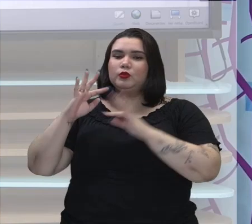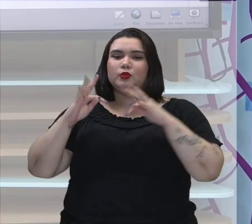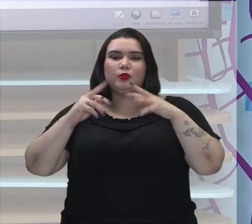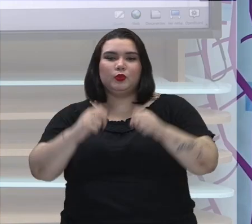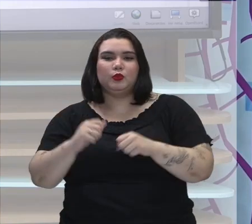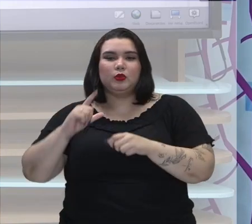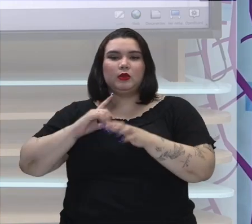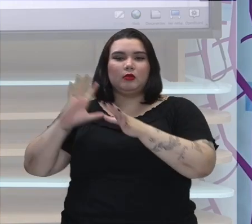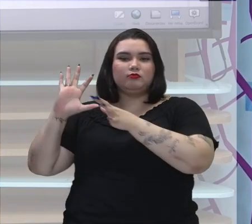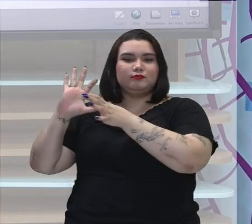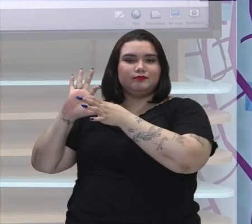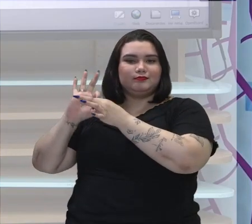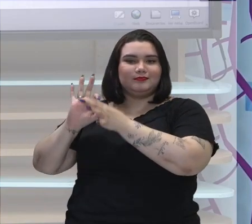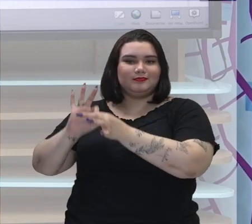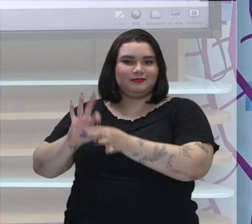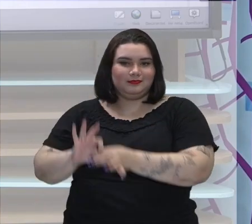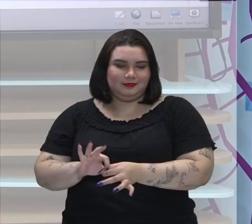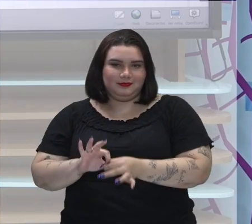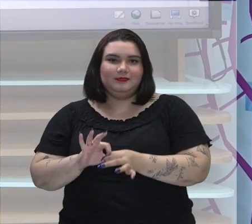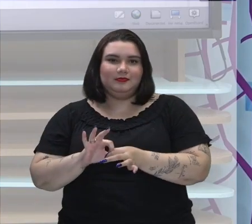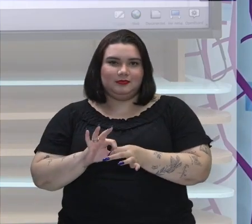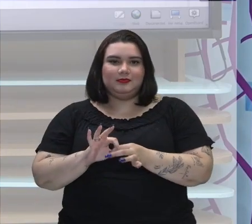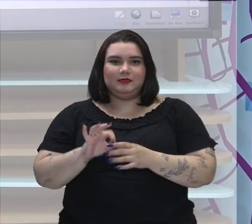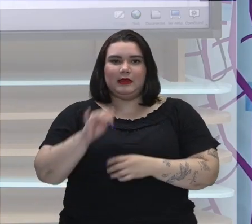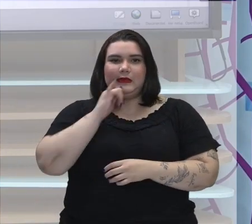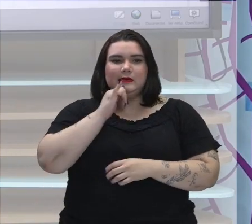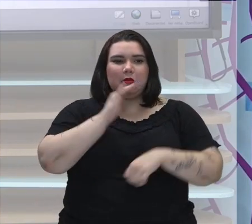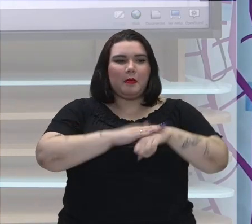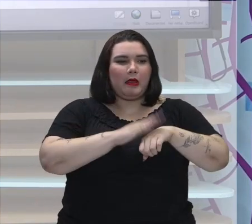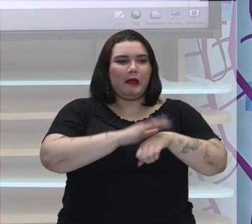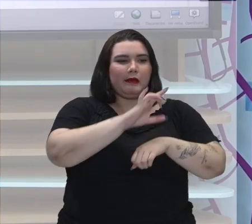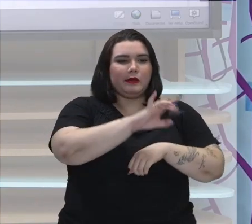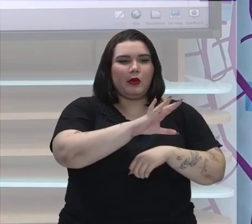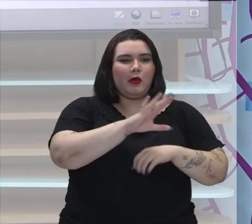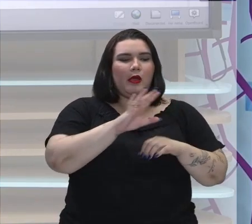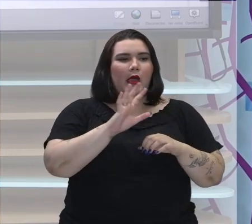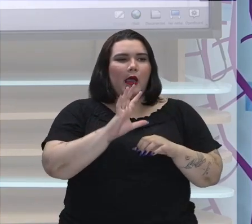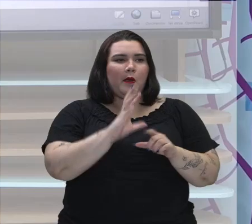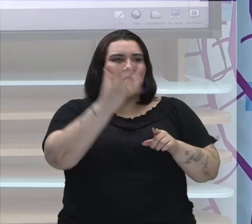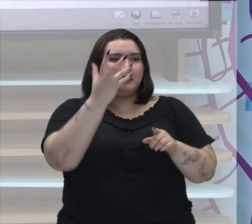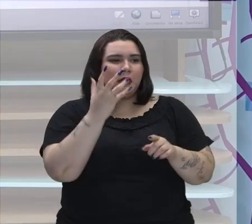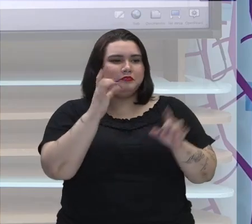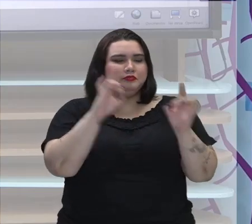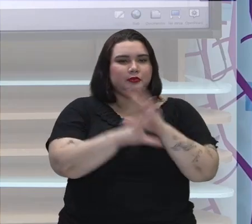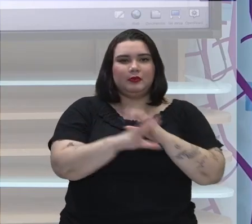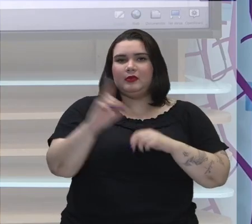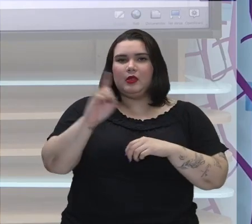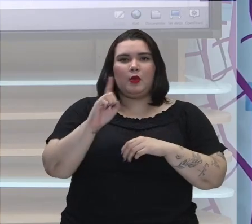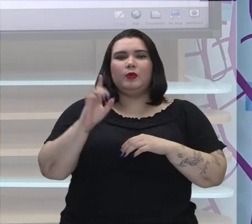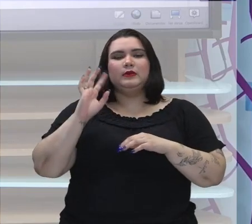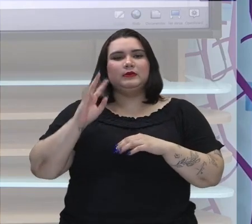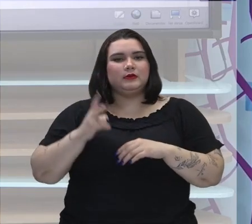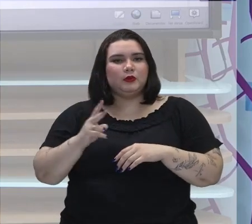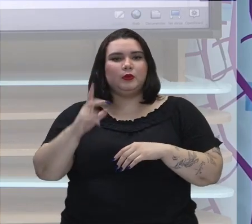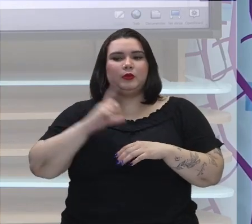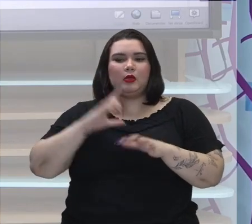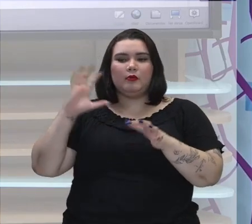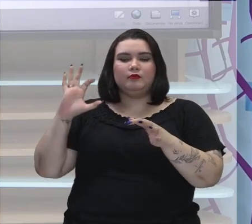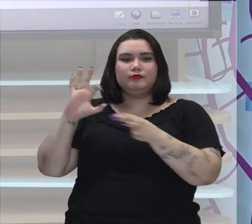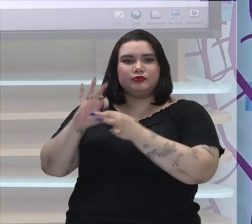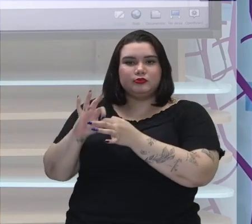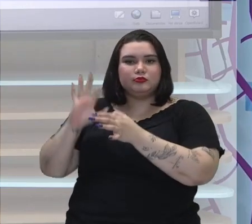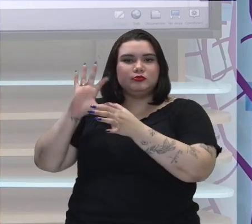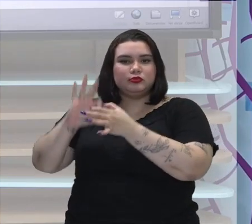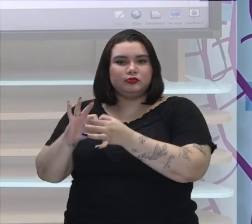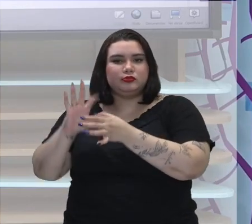entrelaçado. Nada é por acaso, né? Tudo tem um porquê e para quê. E é